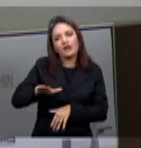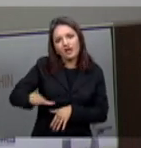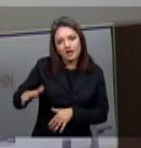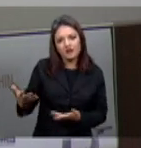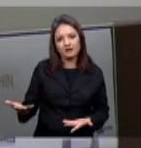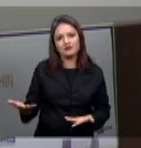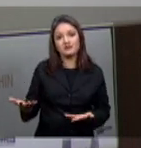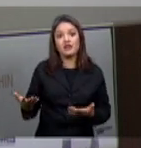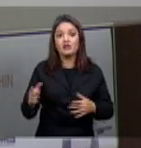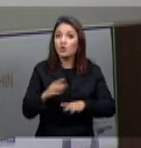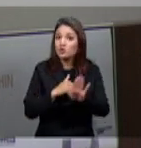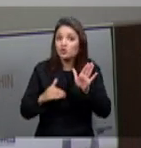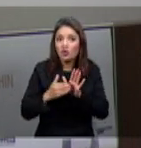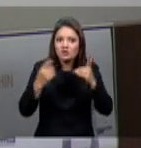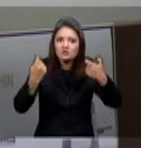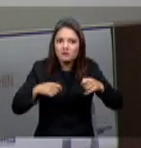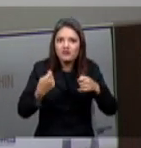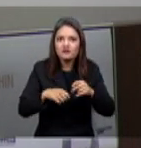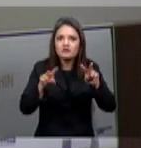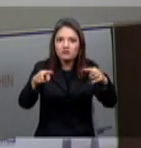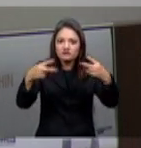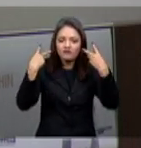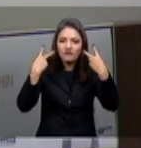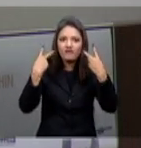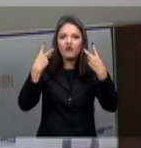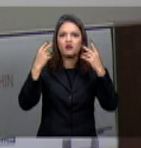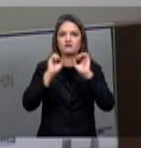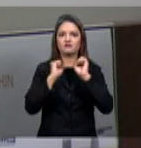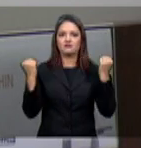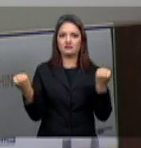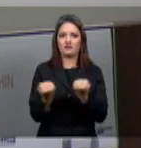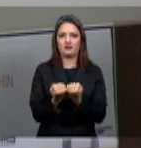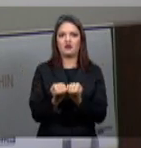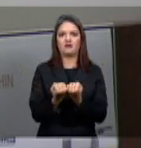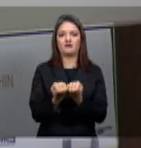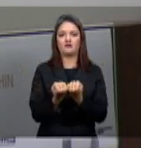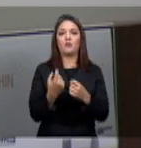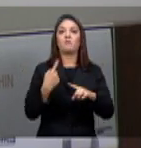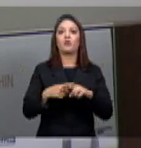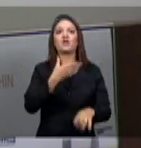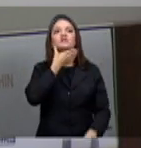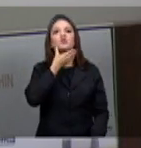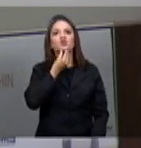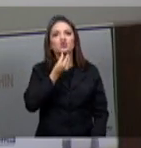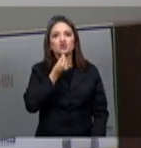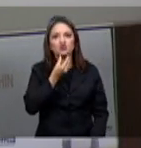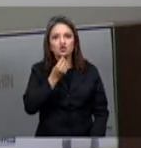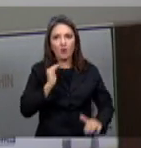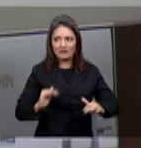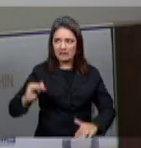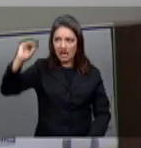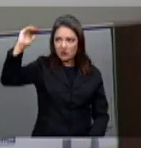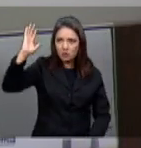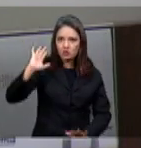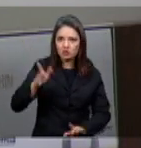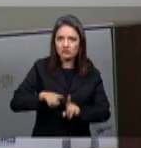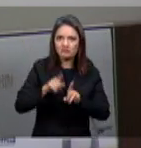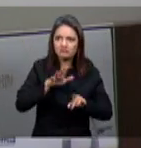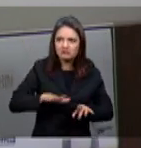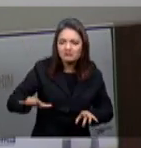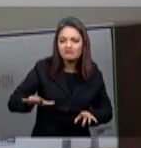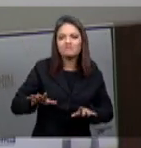que precisam ouvir as the seminar porque são eles homens e meninos que não